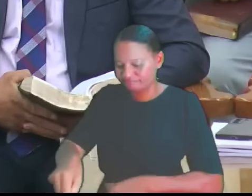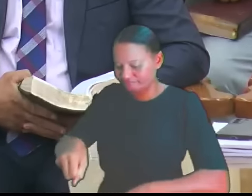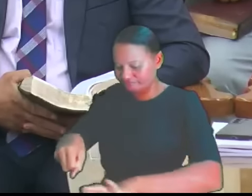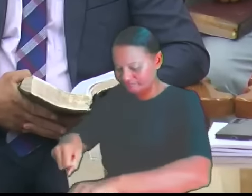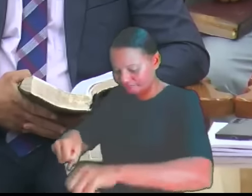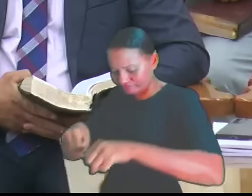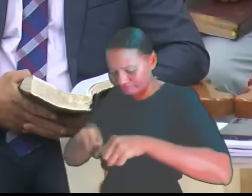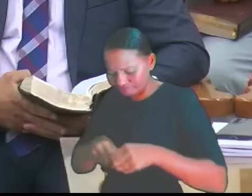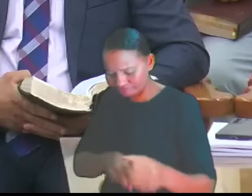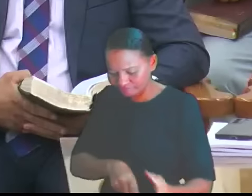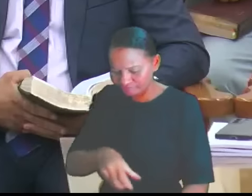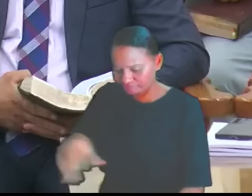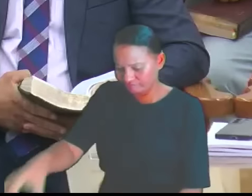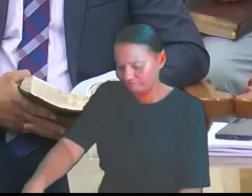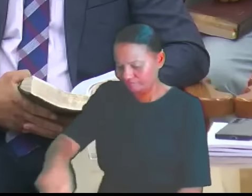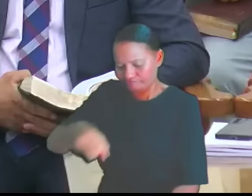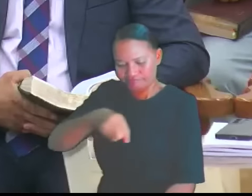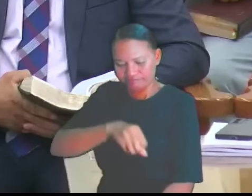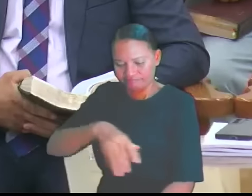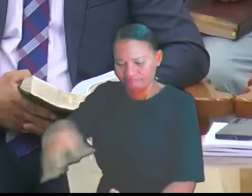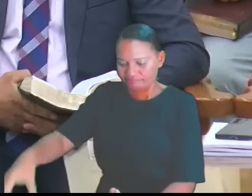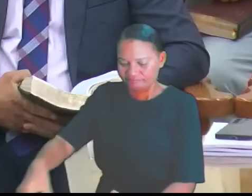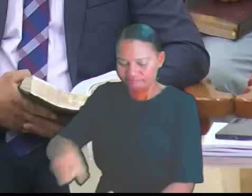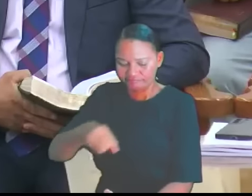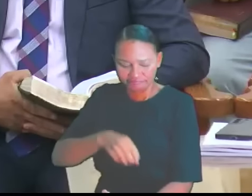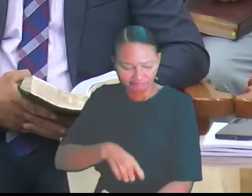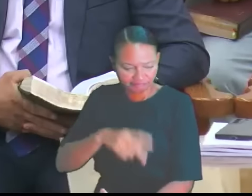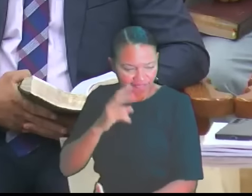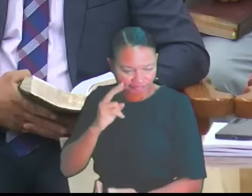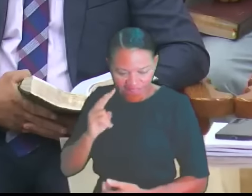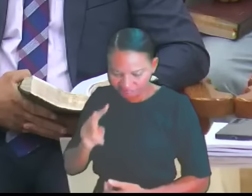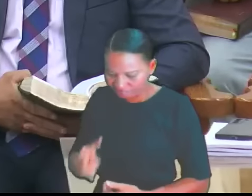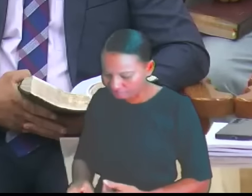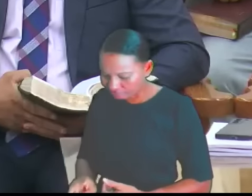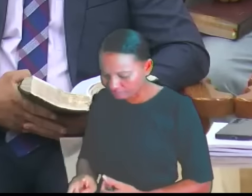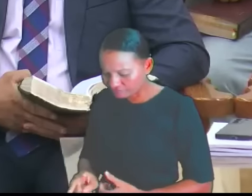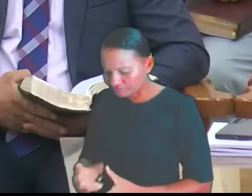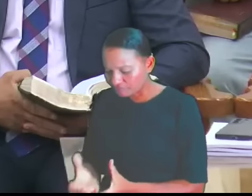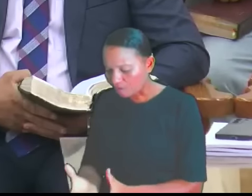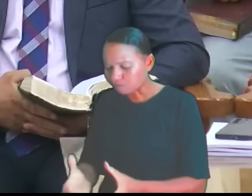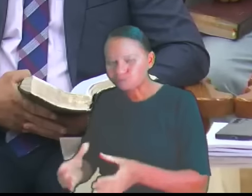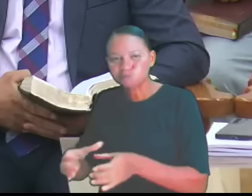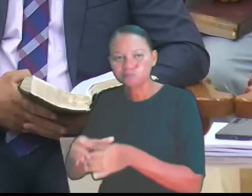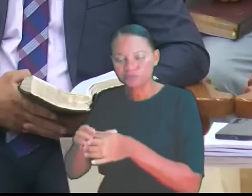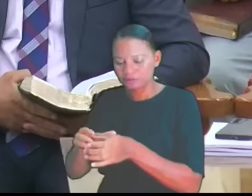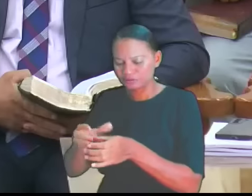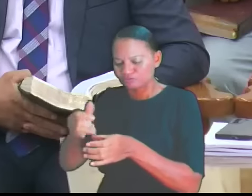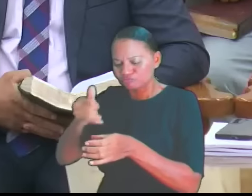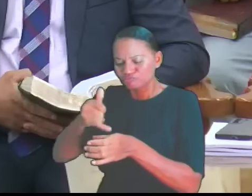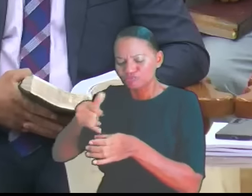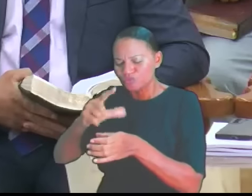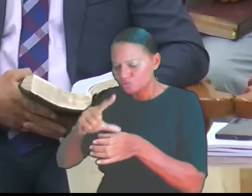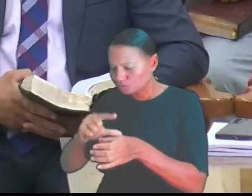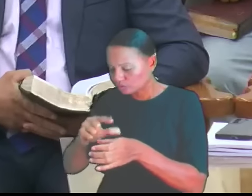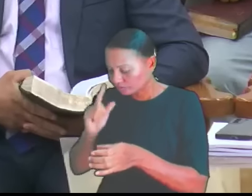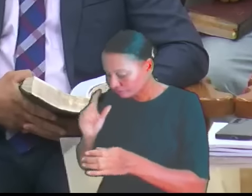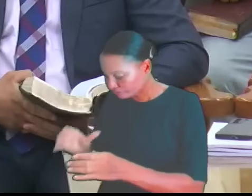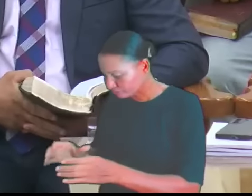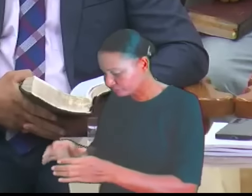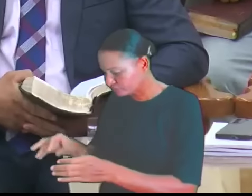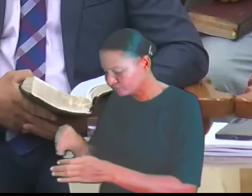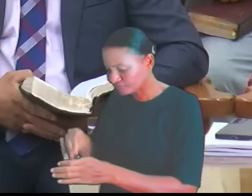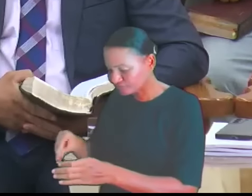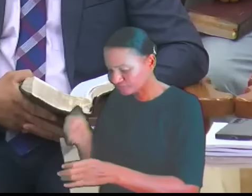Aquela mulher fez o quê? Ela olhou na botija e viu o resto de azeite. Olhou na panela, viu o resto de farinha. Olhou para o